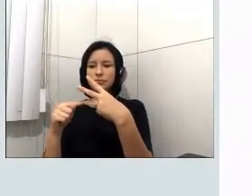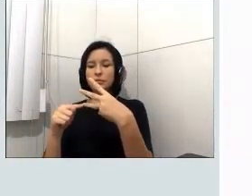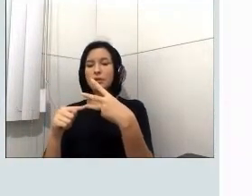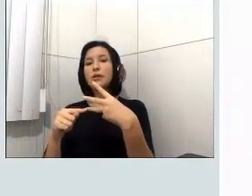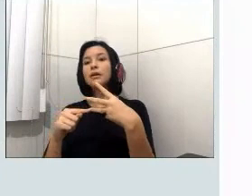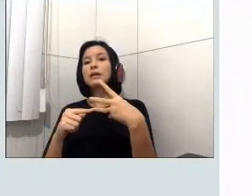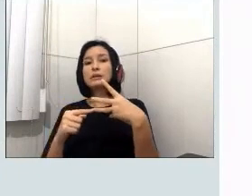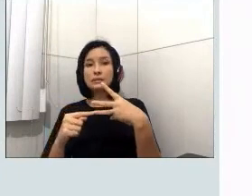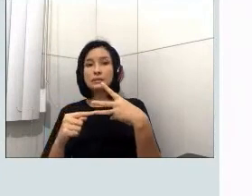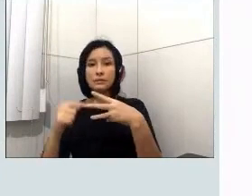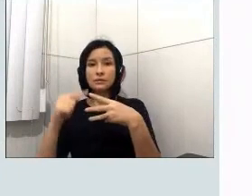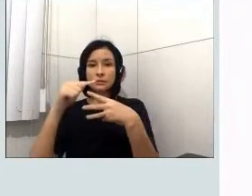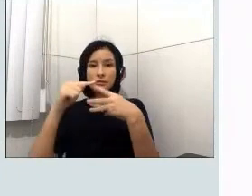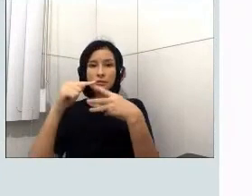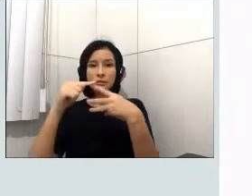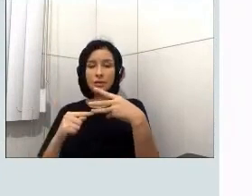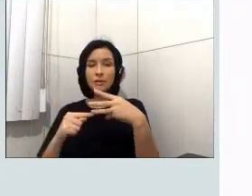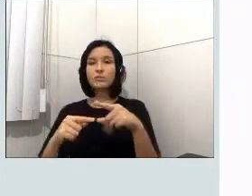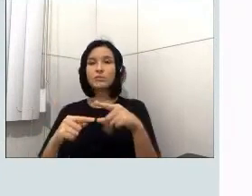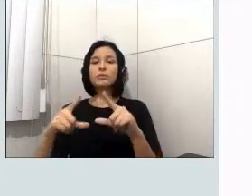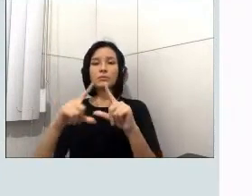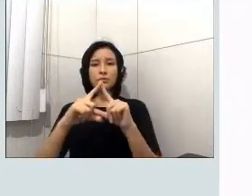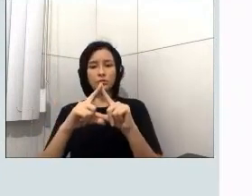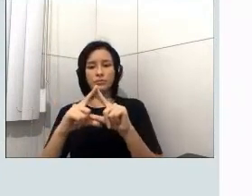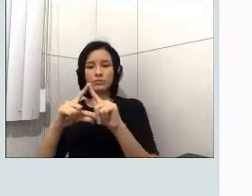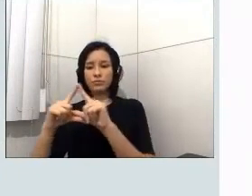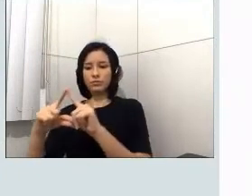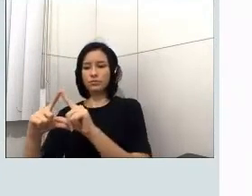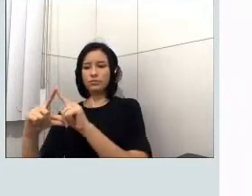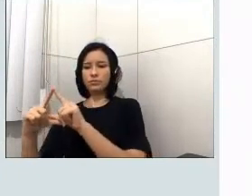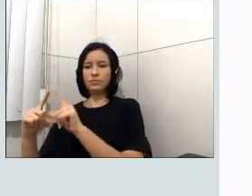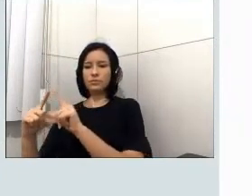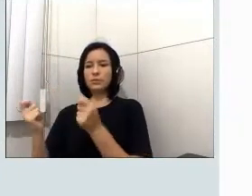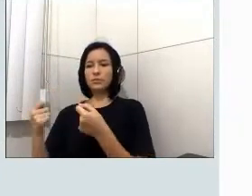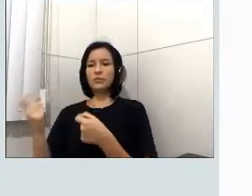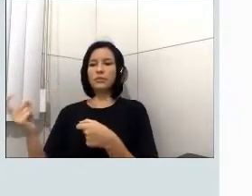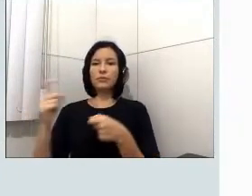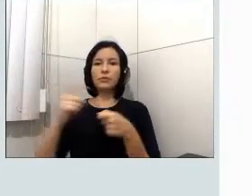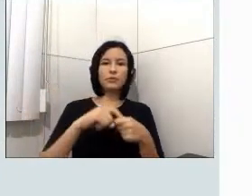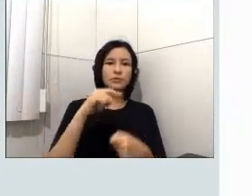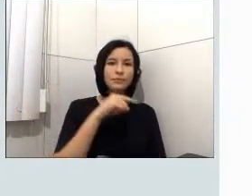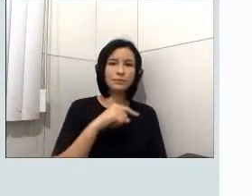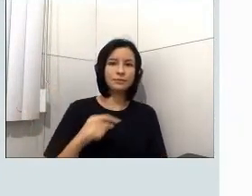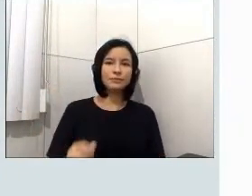ser formados, certo? Então, pode voltar lá, por favor.